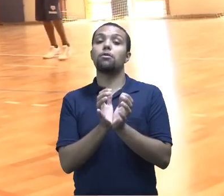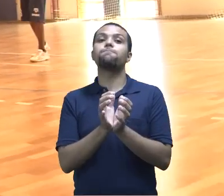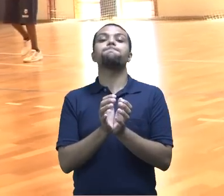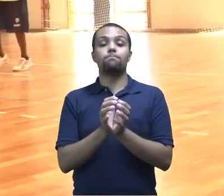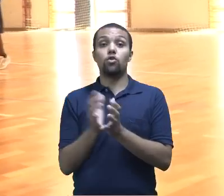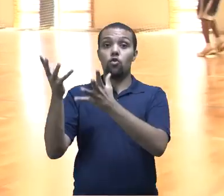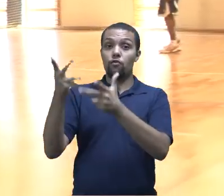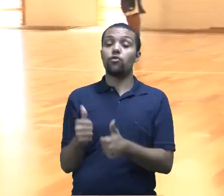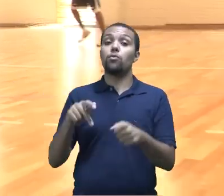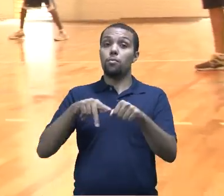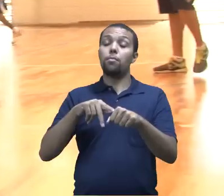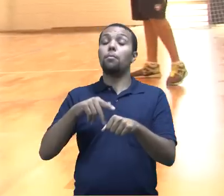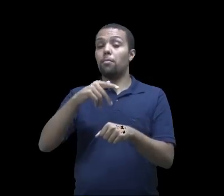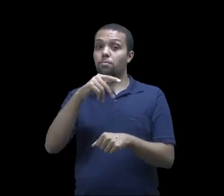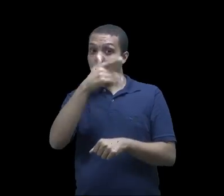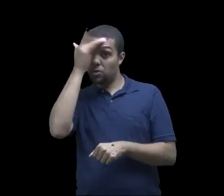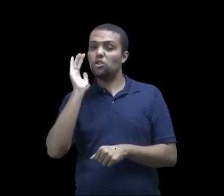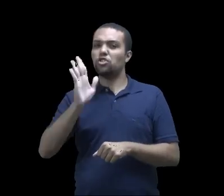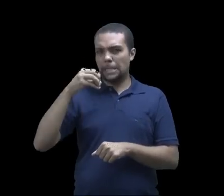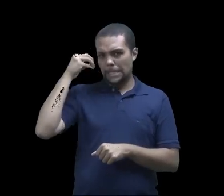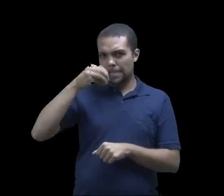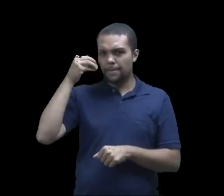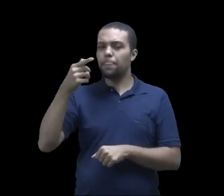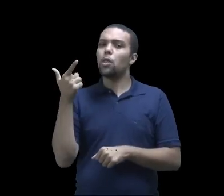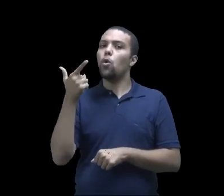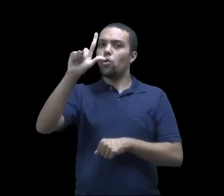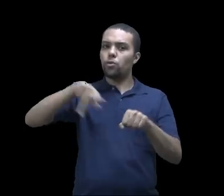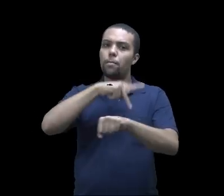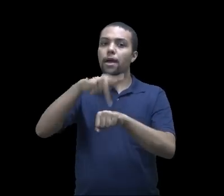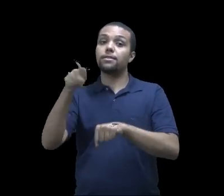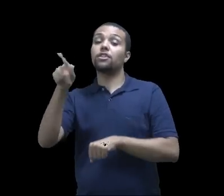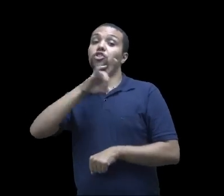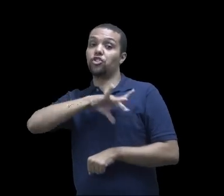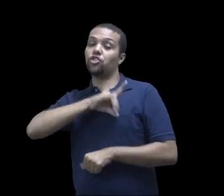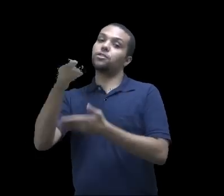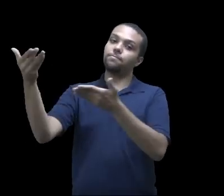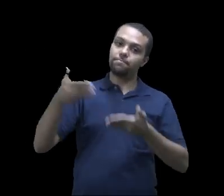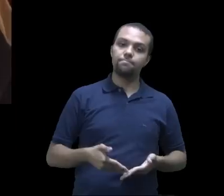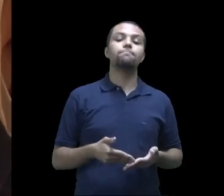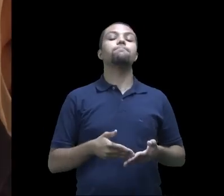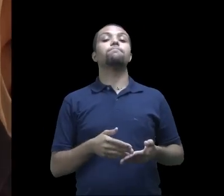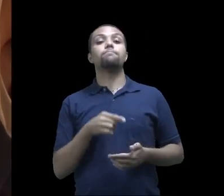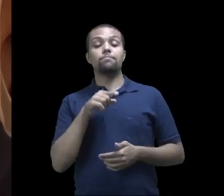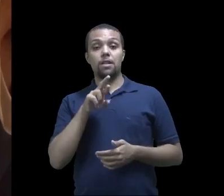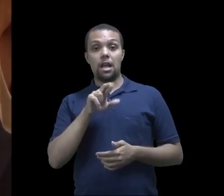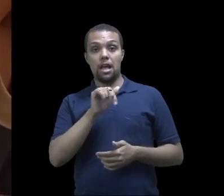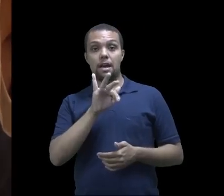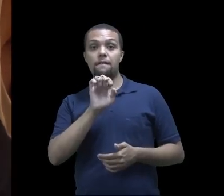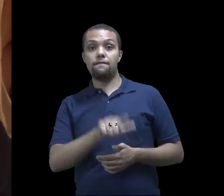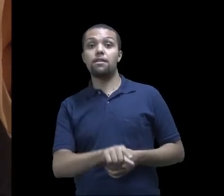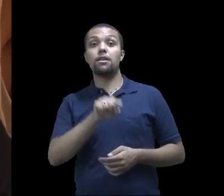foi reforçada com jogadores experientes, como o ala pivô Fernando Vera, que estava no Chile, o lateral